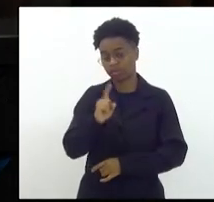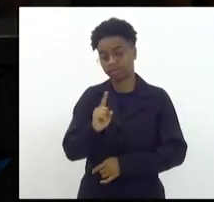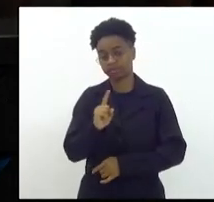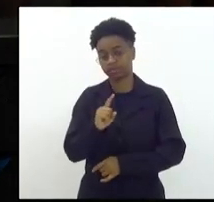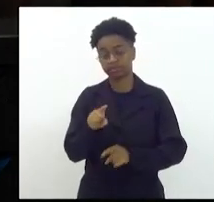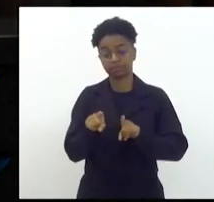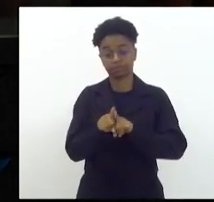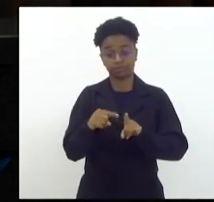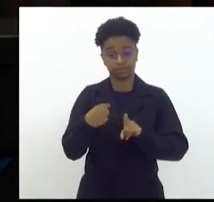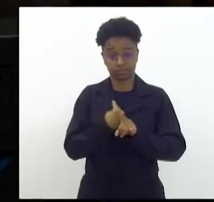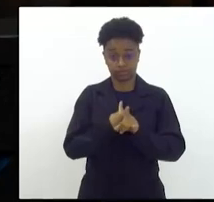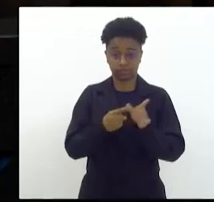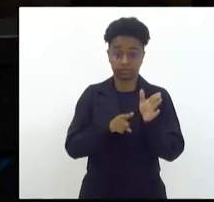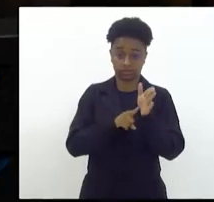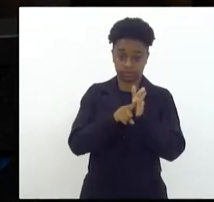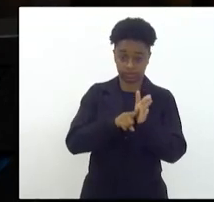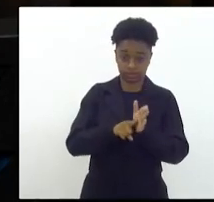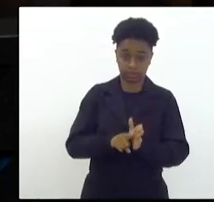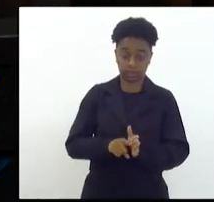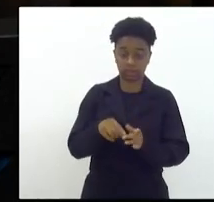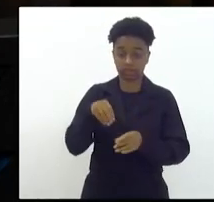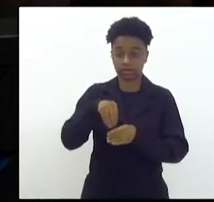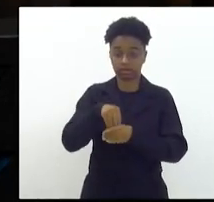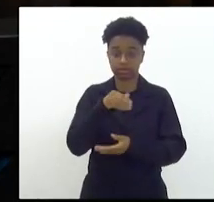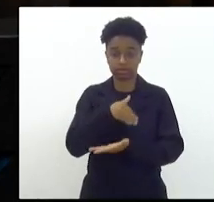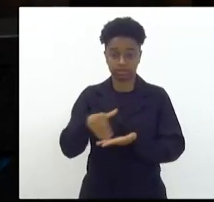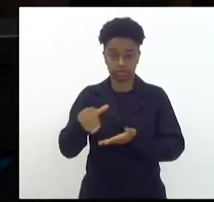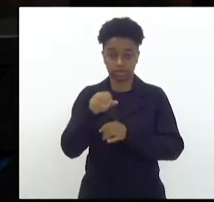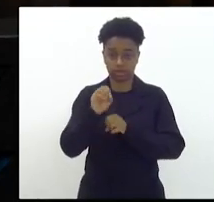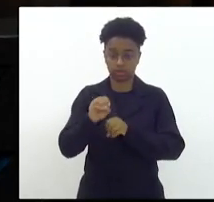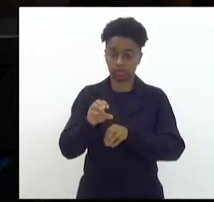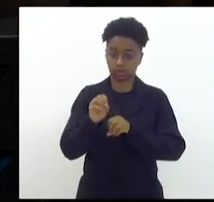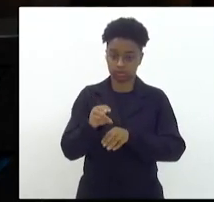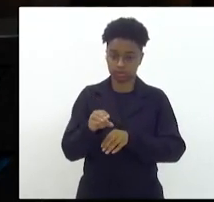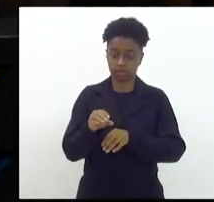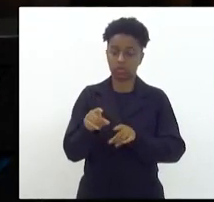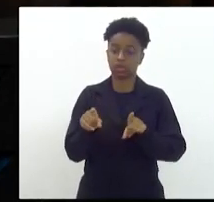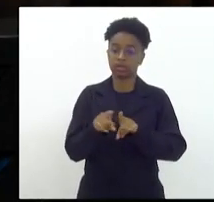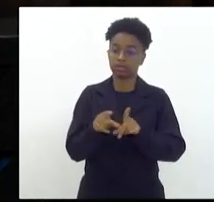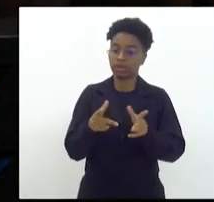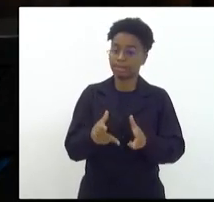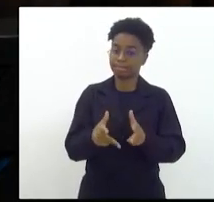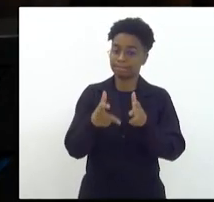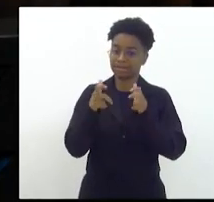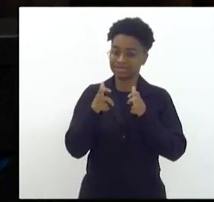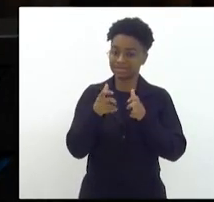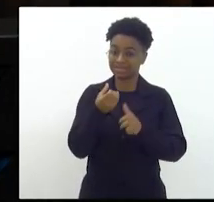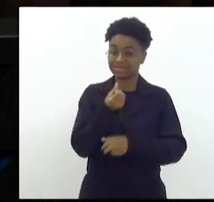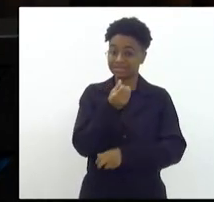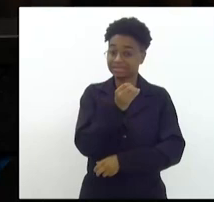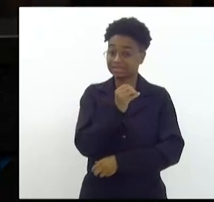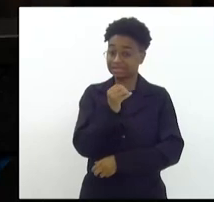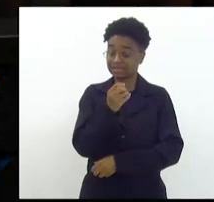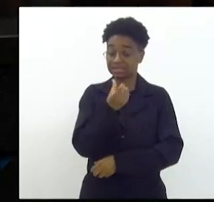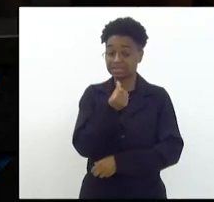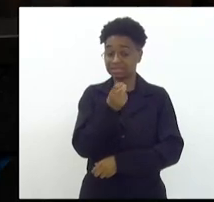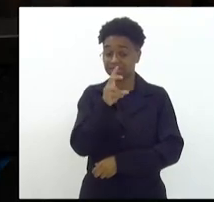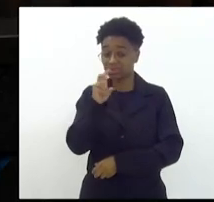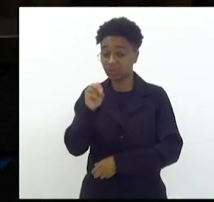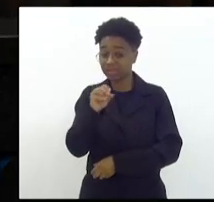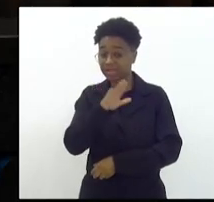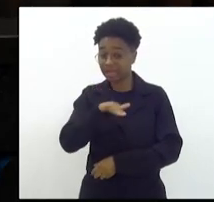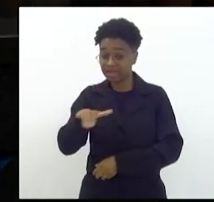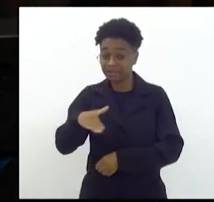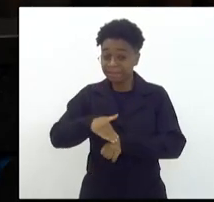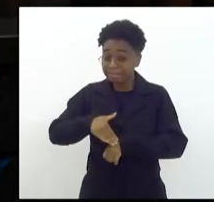fizemos uma pesquisa e fizeram né uma pesquisa dentro da secretaria de educação e constatar que mais de 650 crianças